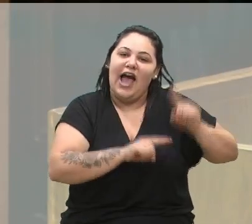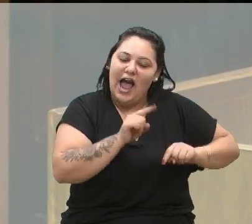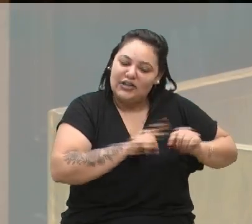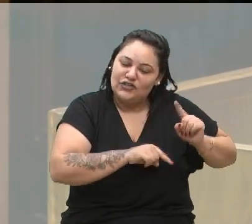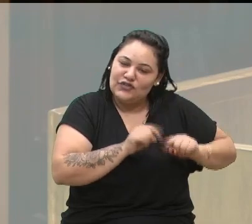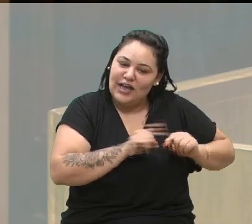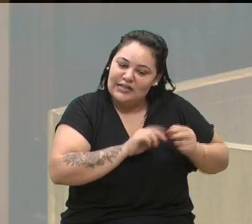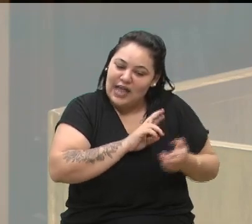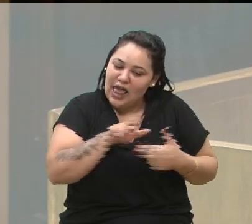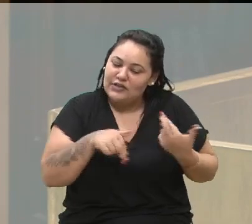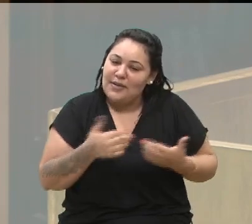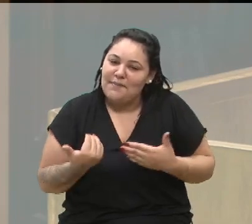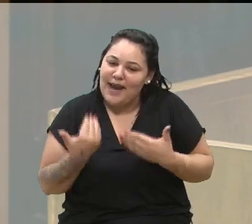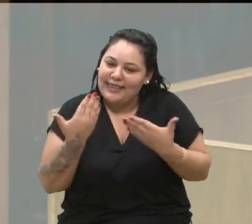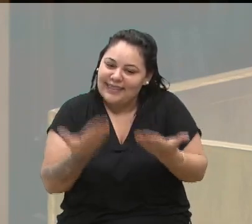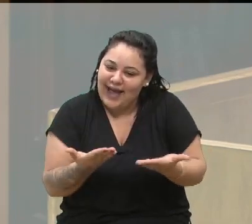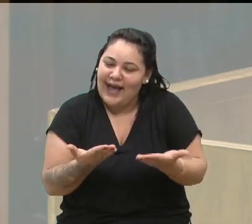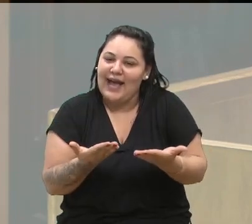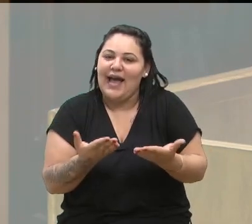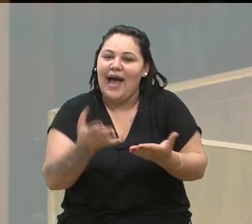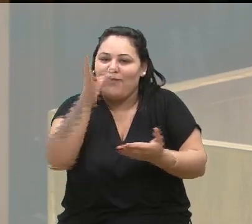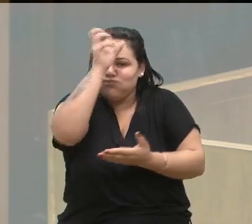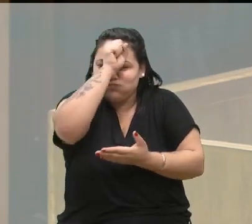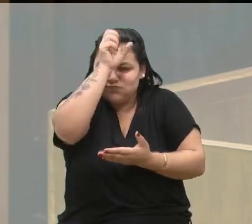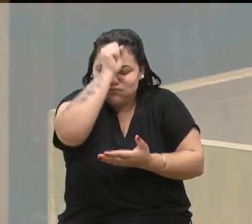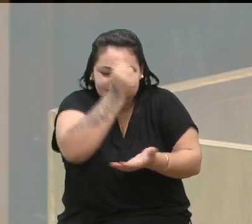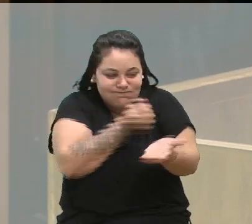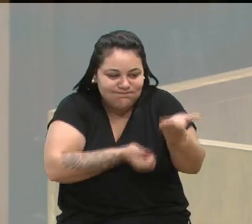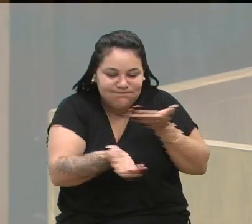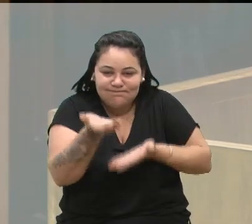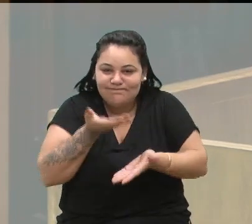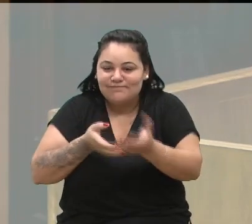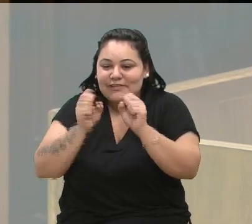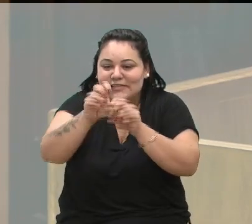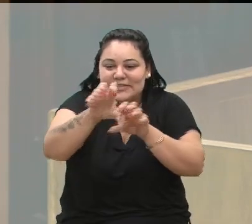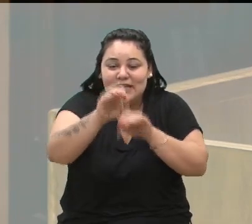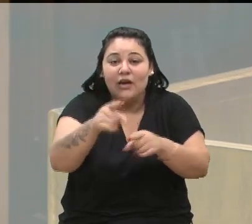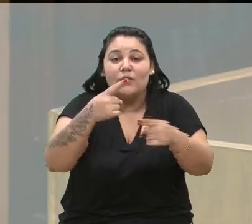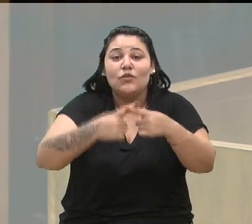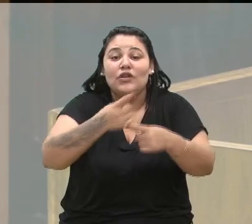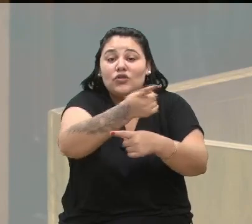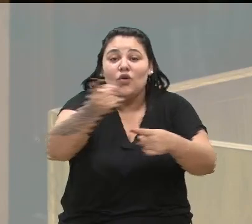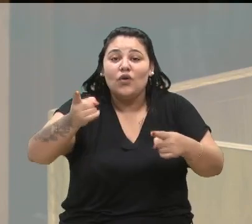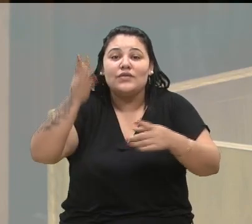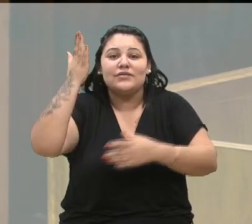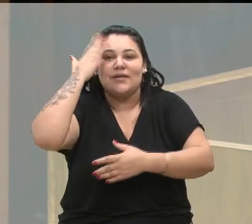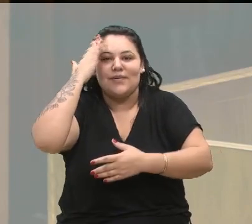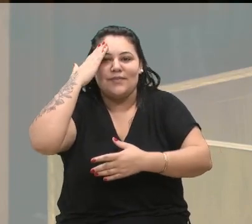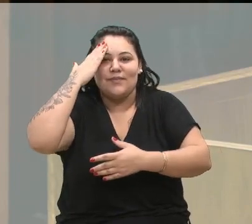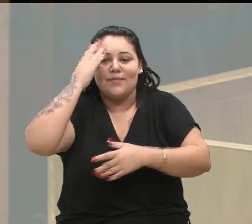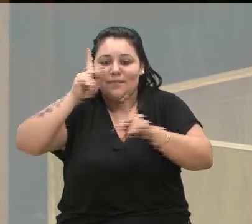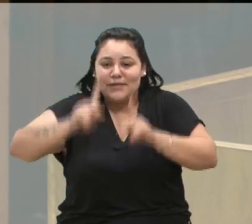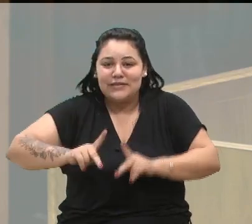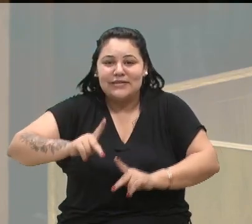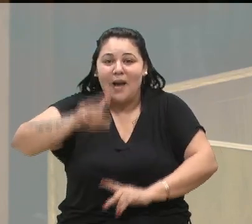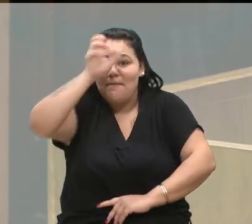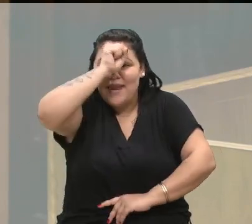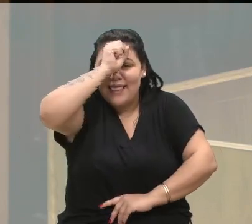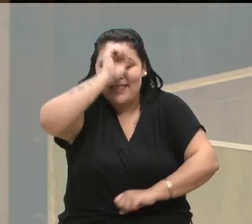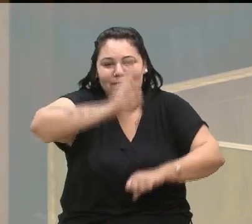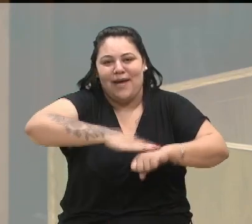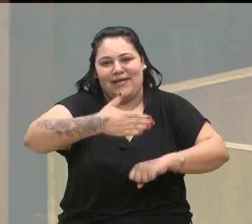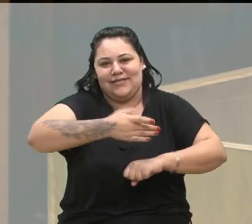para capacitar as pessoas, para levar informação, porque a gente sabe que as pessoas precisam conhecer mais. E a partir daí a